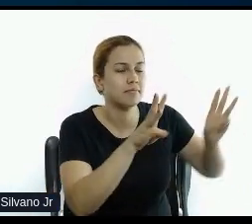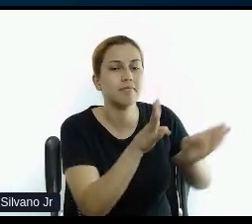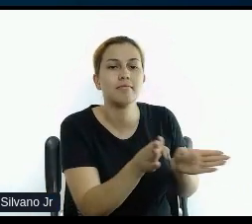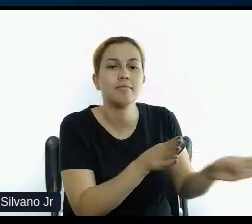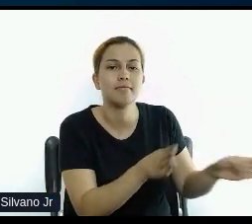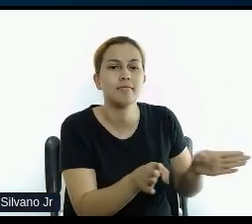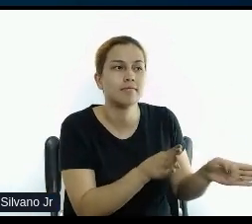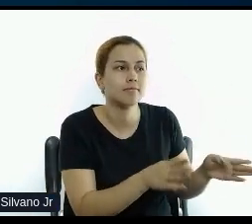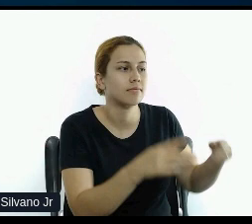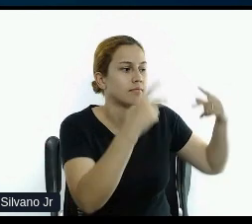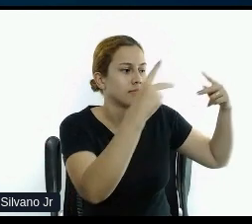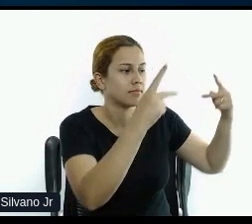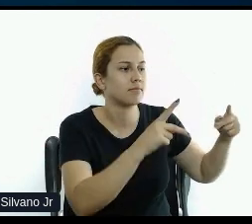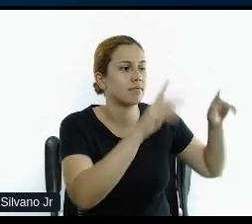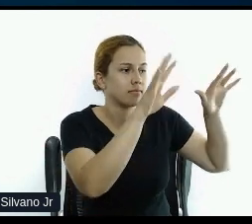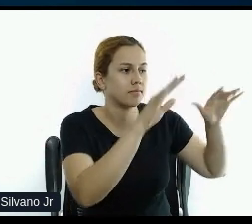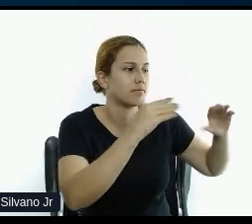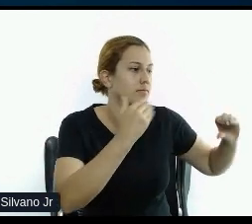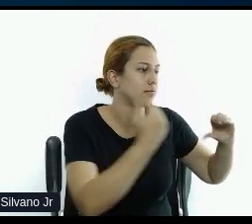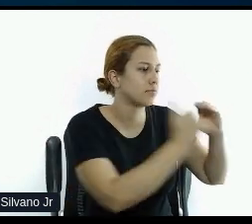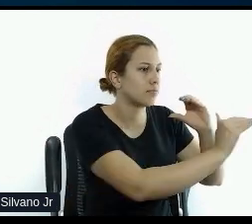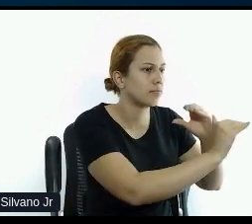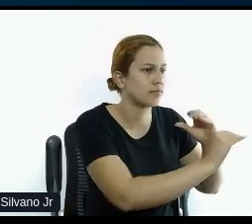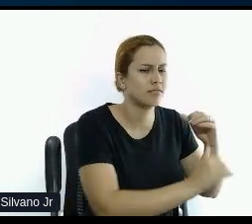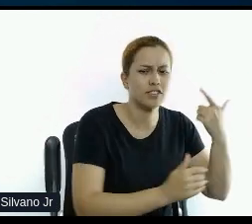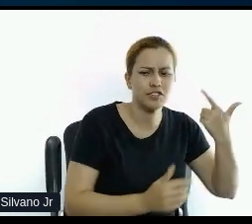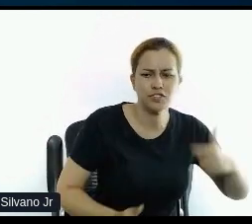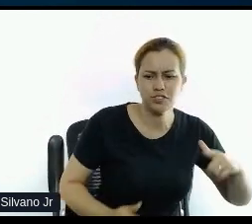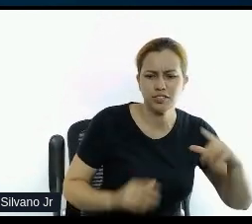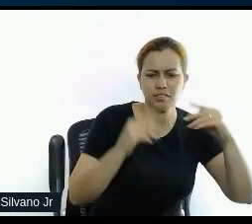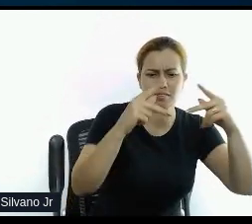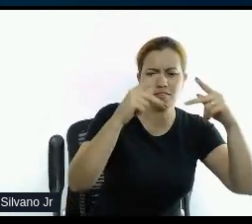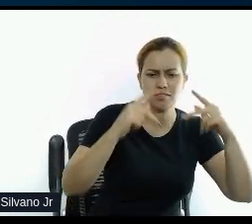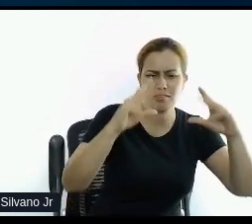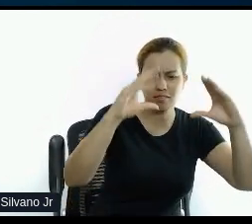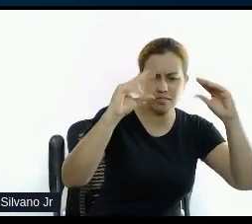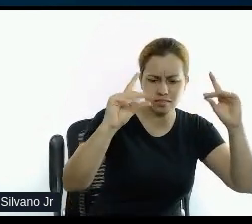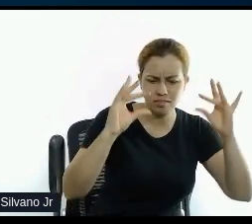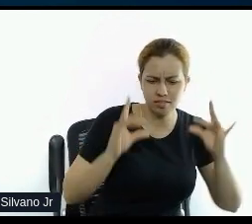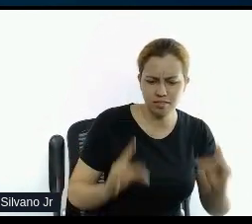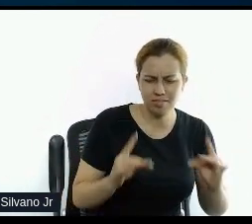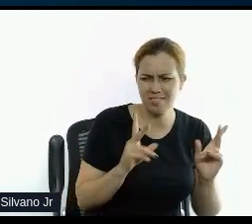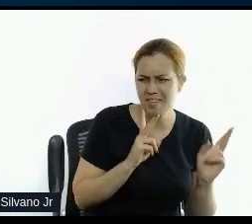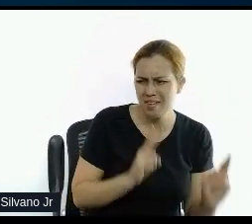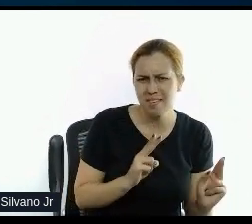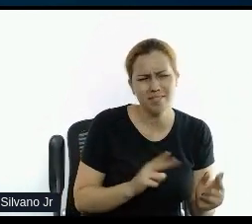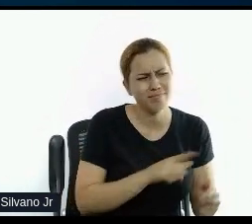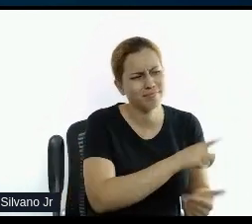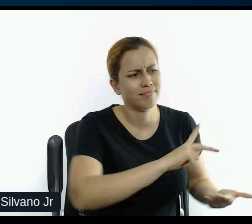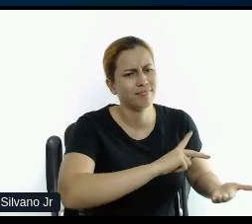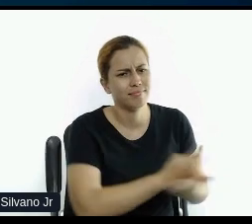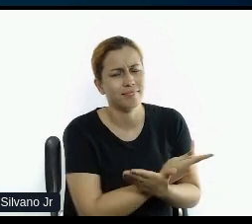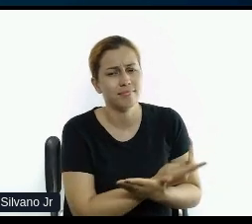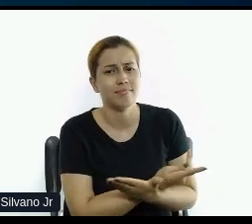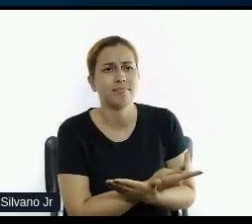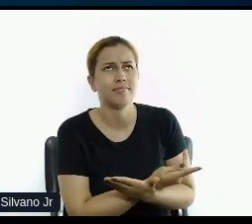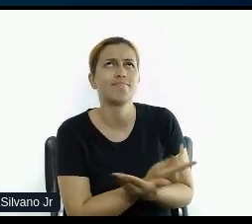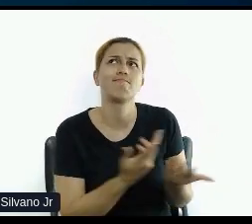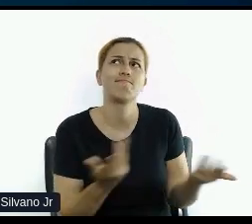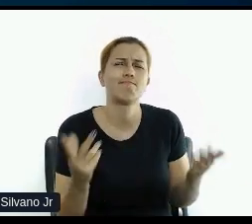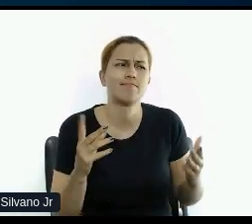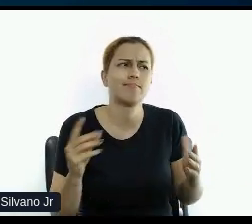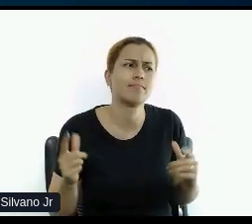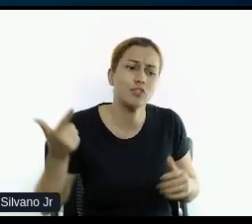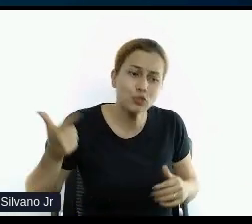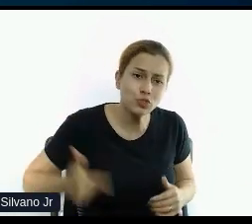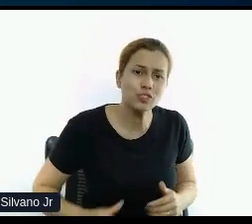código, ele simplesmente repete aquilo ali, está claramente errado. E aí entra muito naquele ponto, né? Mais uma vez,